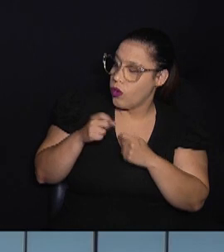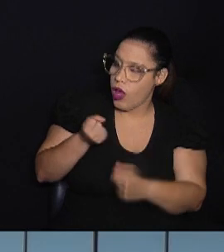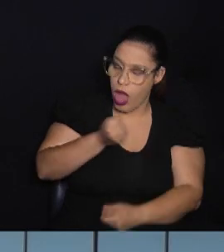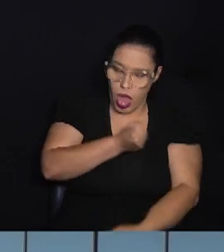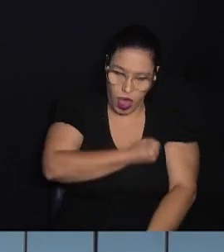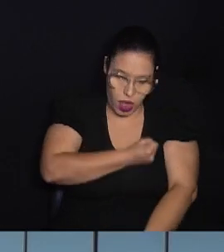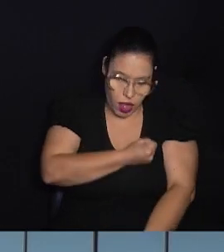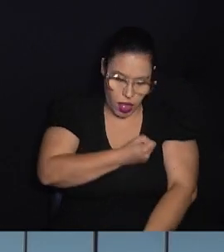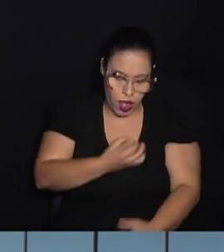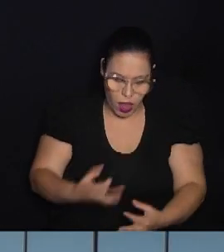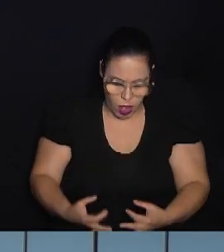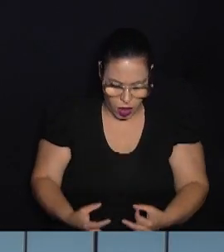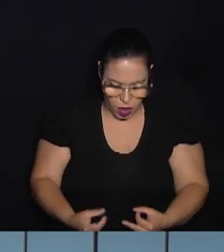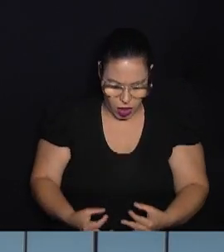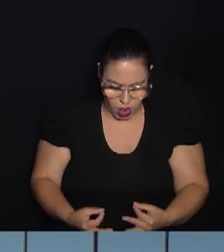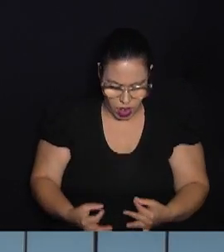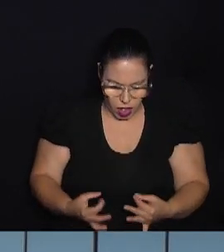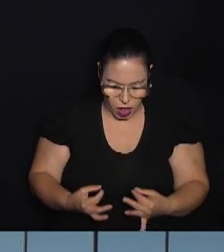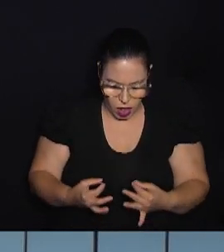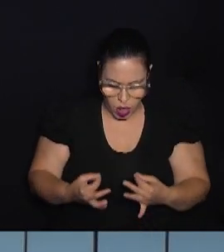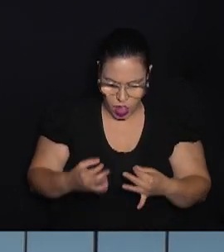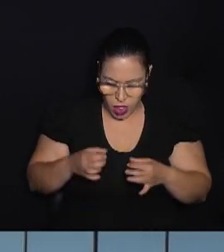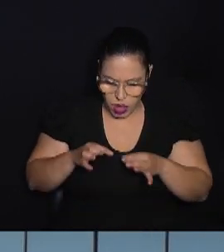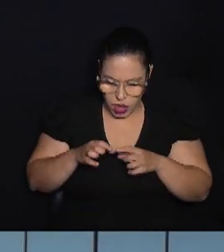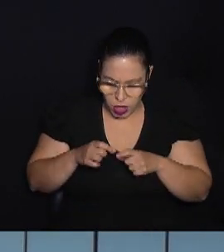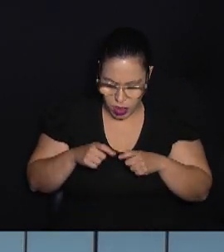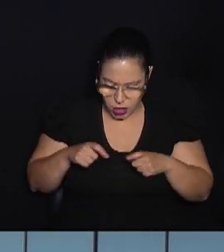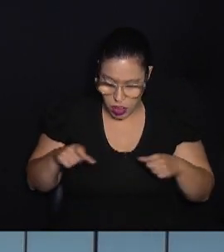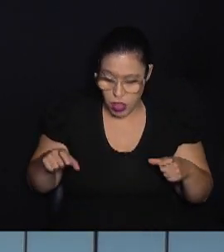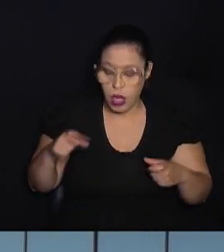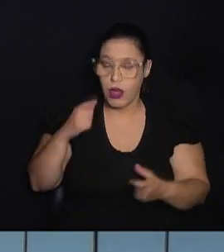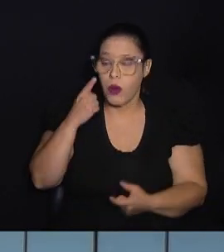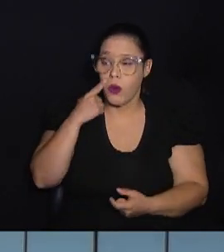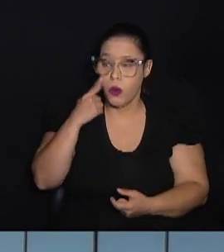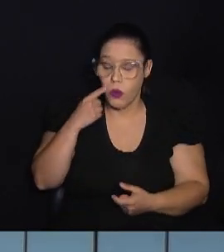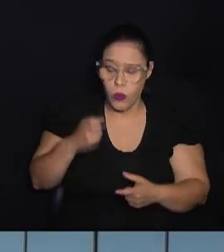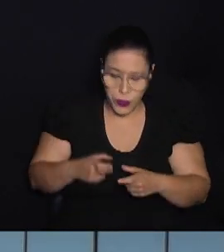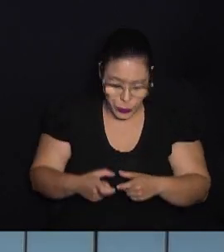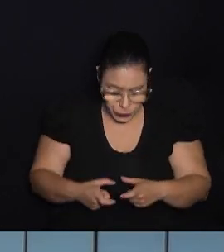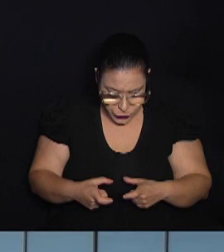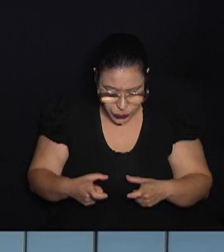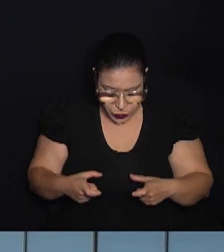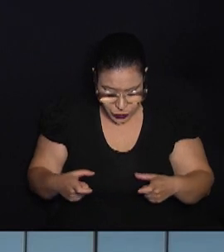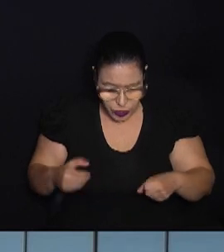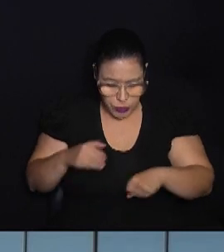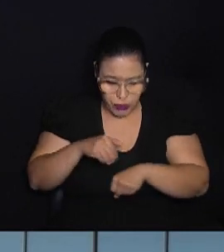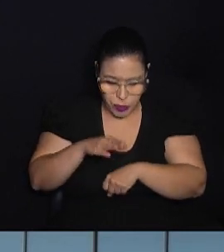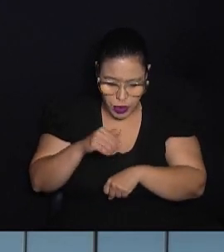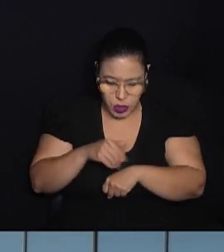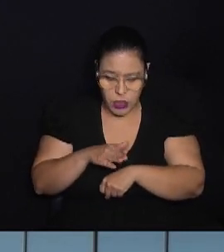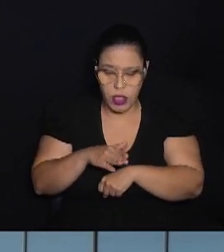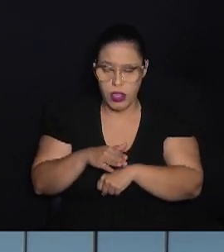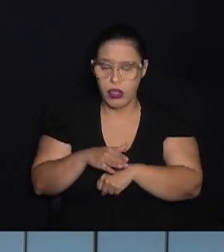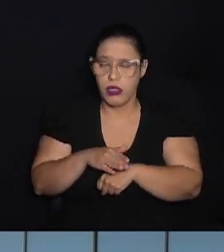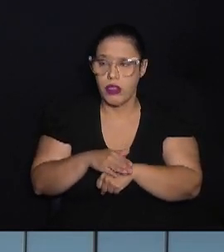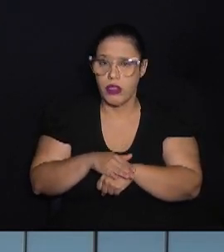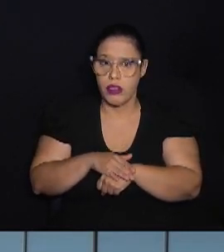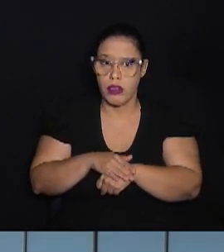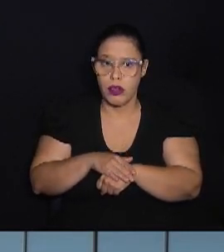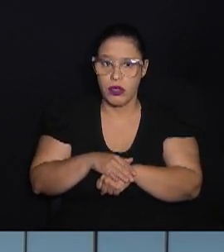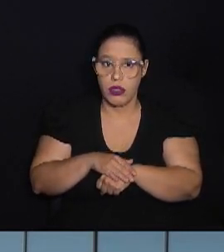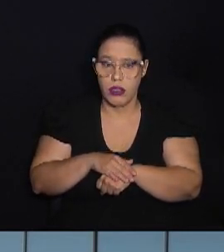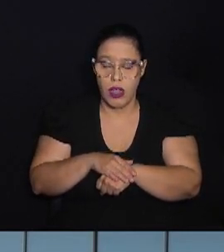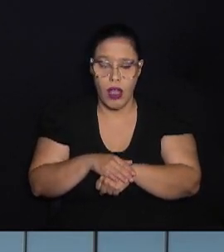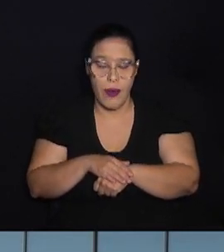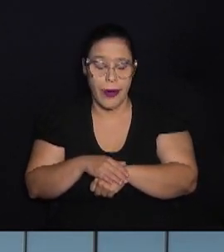Esse câncer, ele está crescendo, como a gente viu, né? Está aumentando, né? Cada vez mais, por conta aí do estilo